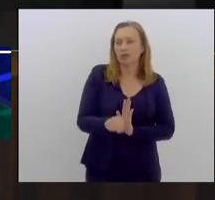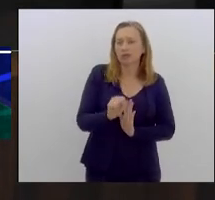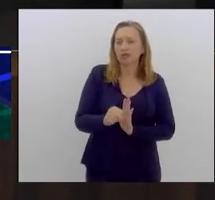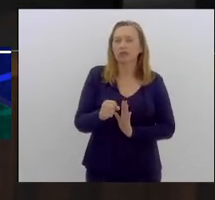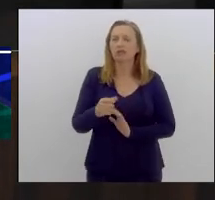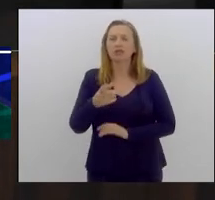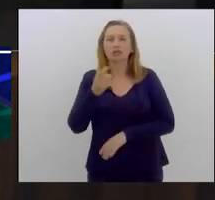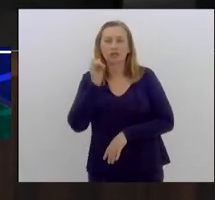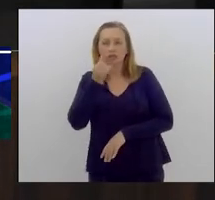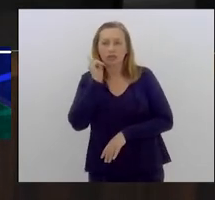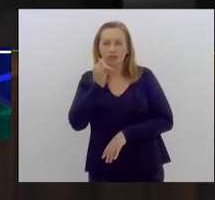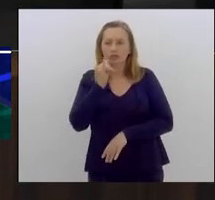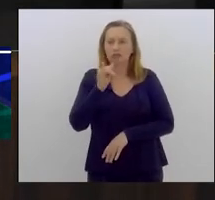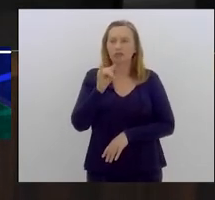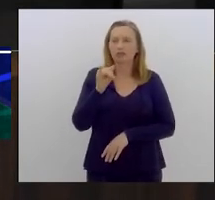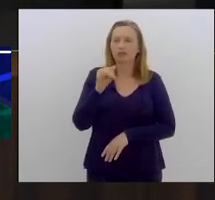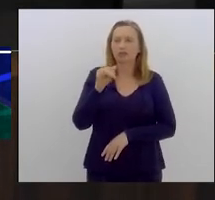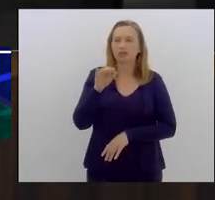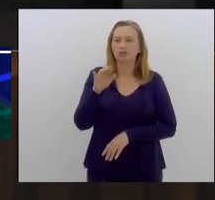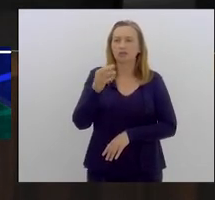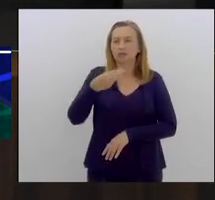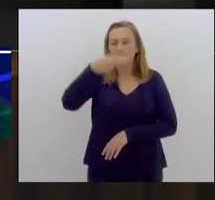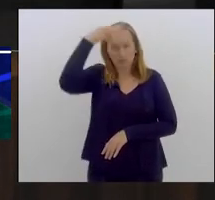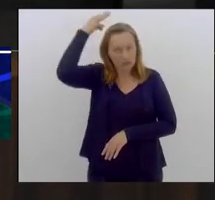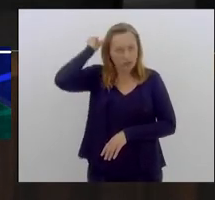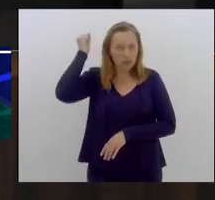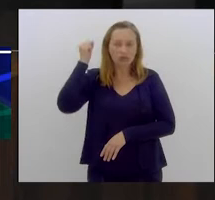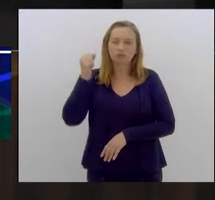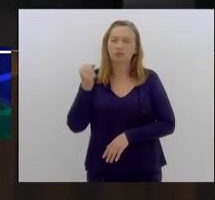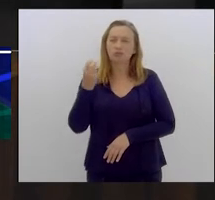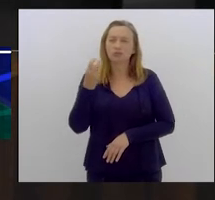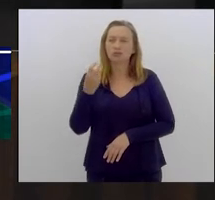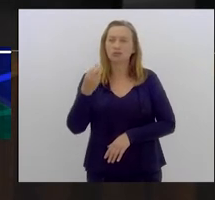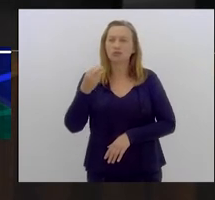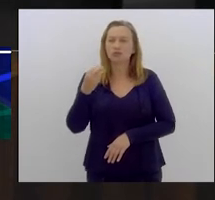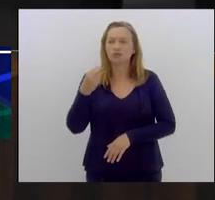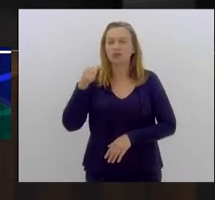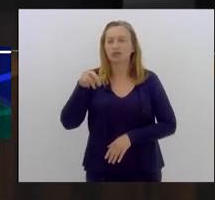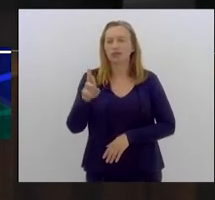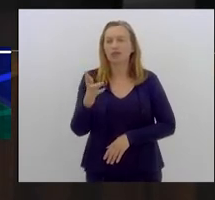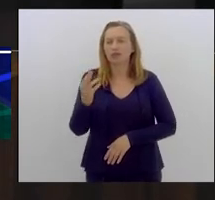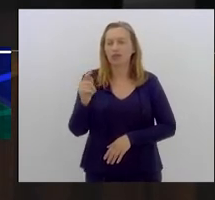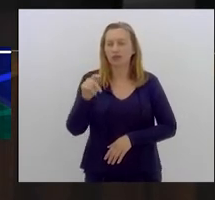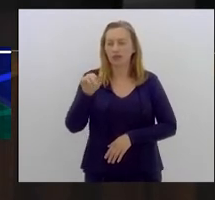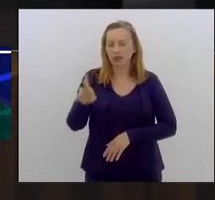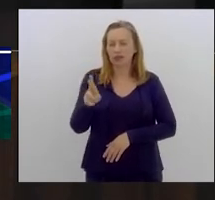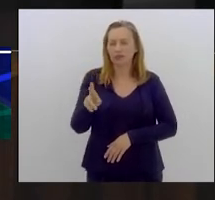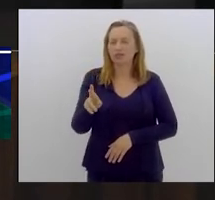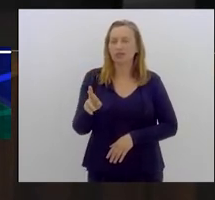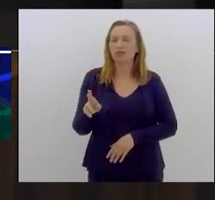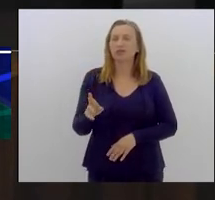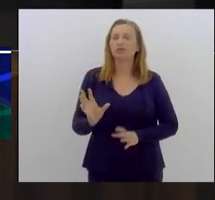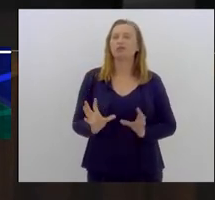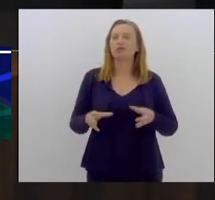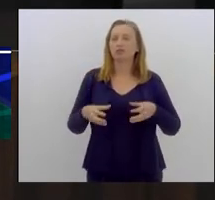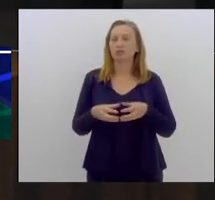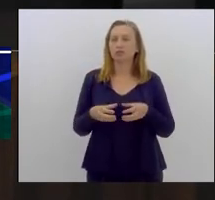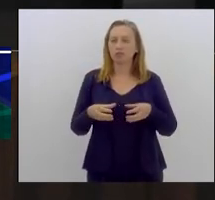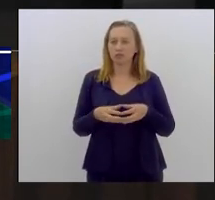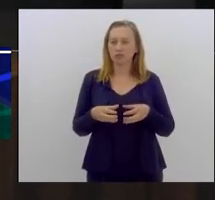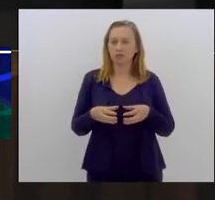Rosenberg, Reis, Renata Souza e Márcio Pacheco. Em votação, o parecer da comissão.